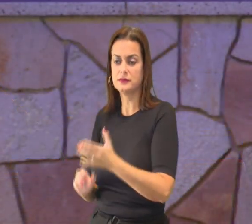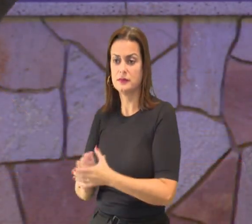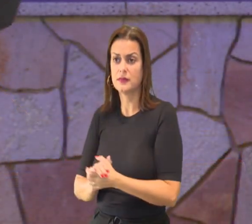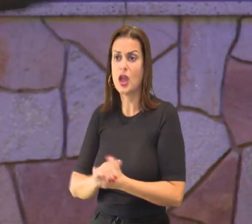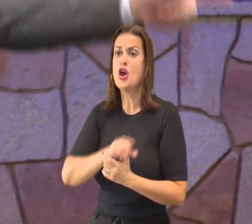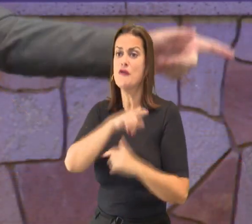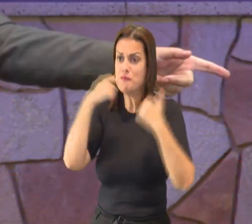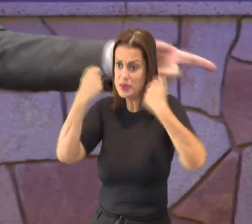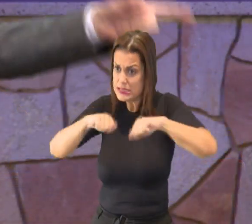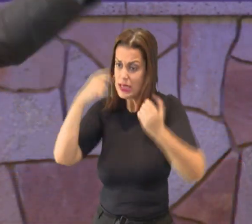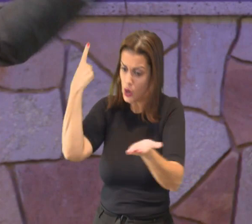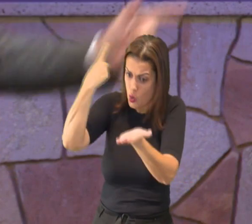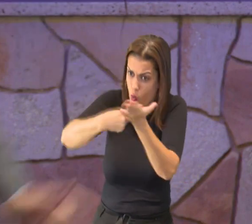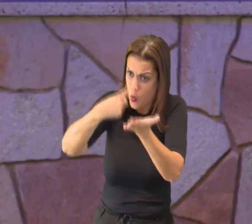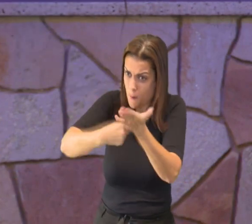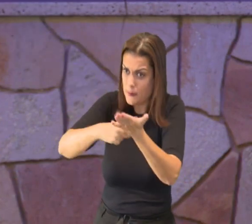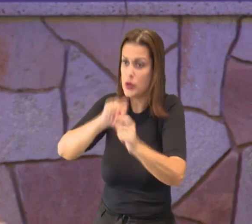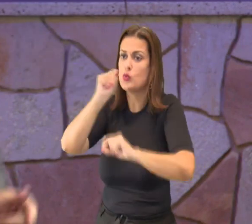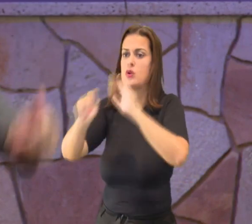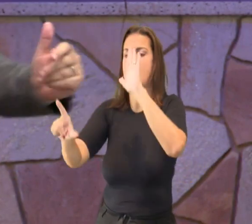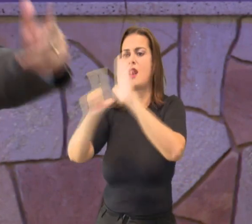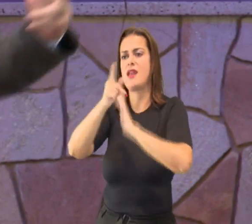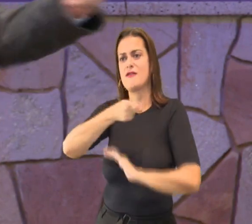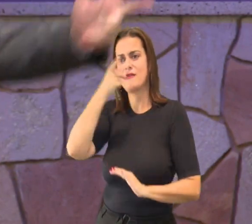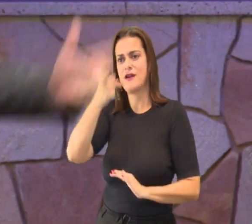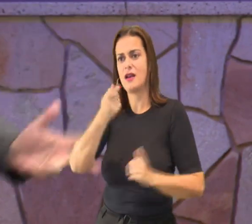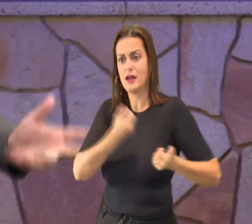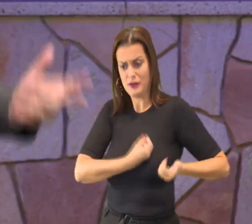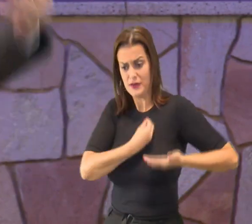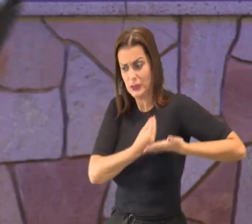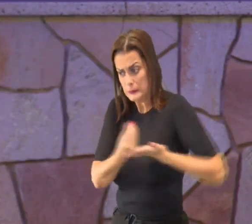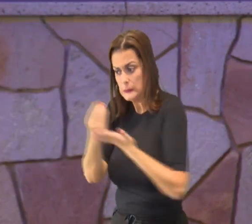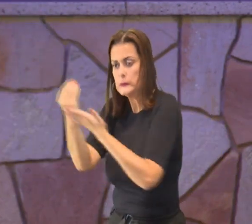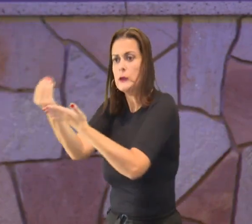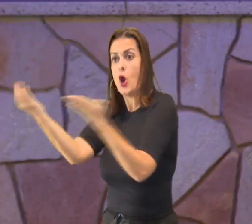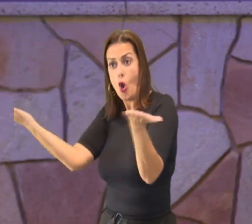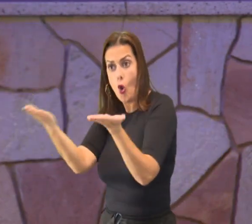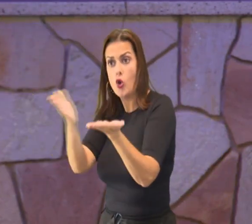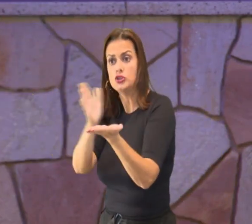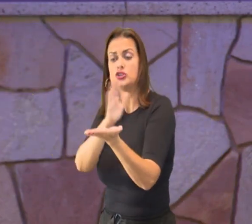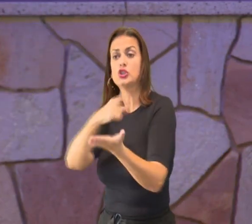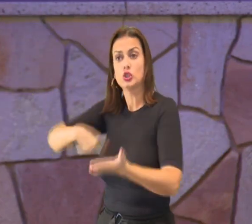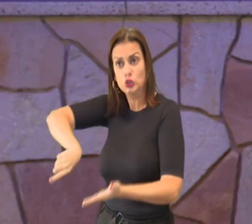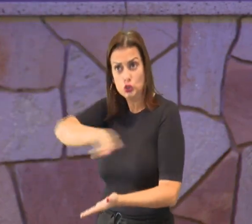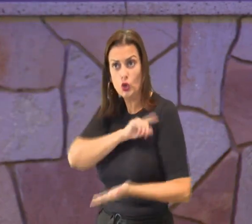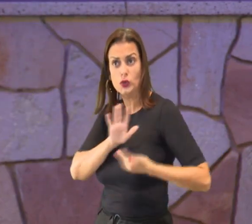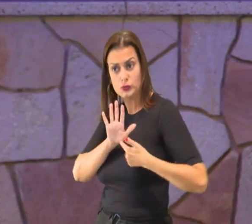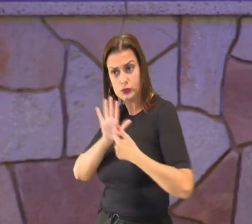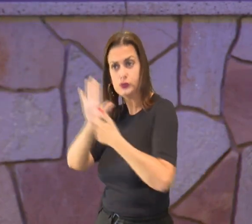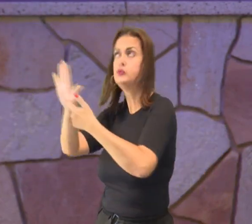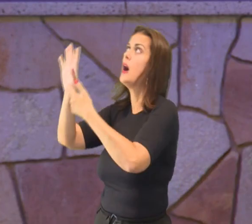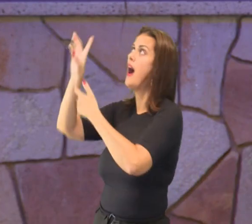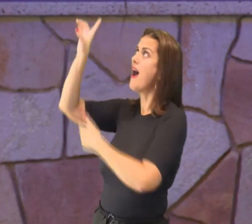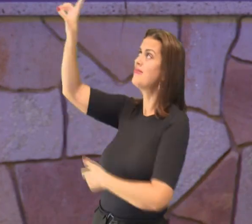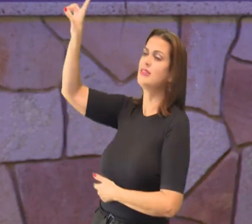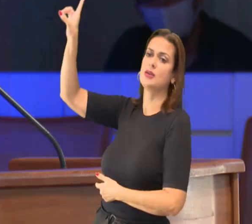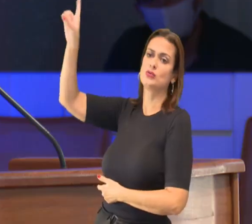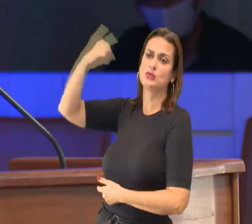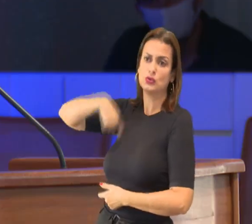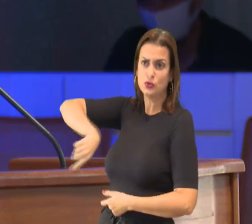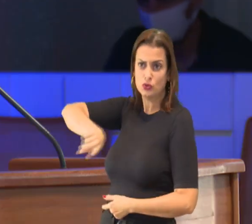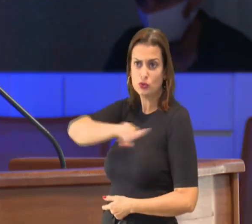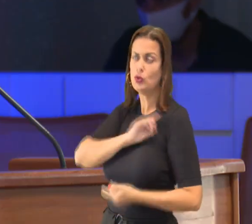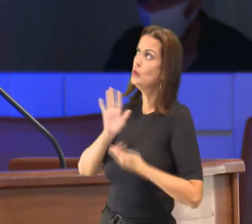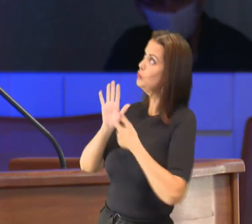Você deverá cumprir aquilo que a lei diz. Apresente-se ao sacerdote. E hoje nós nos apresentamos a Deus, nós nos apresentamos